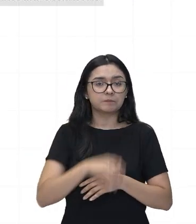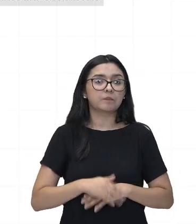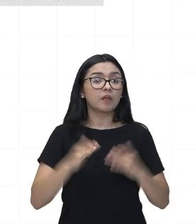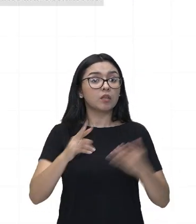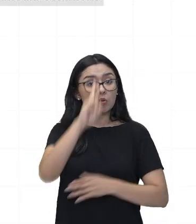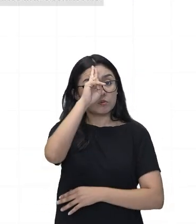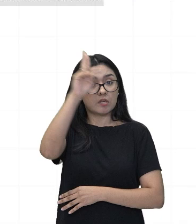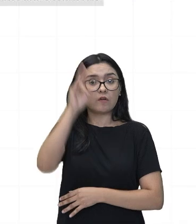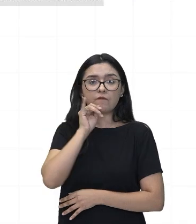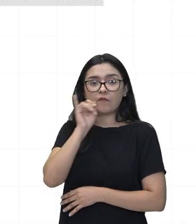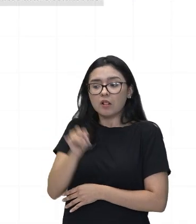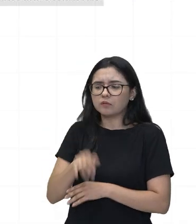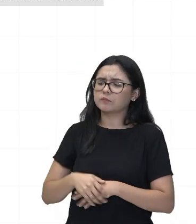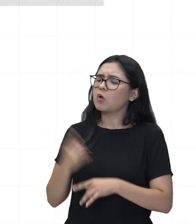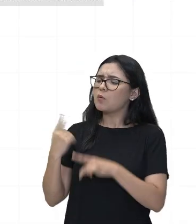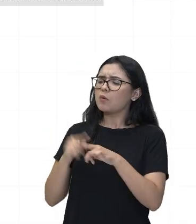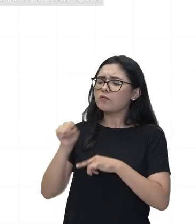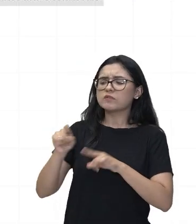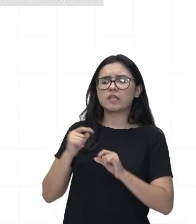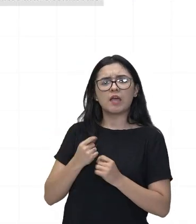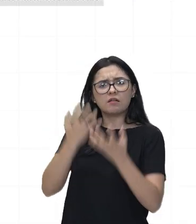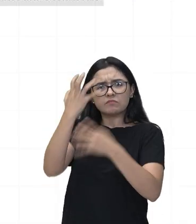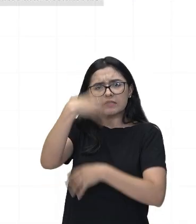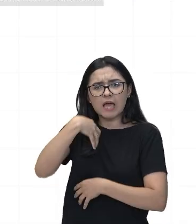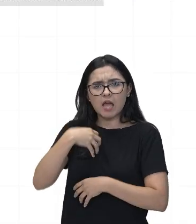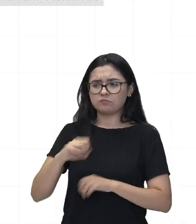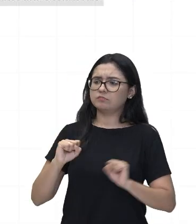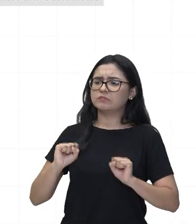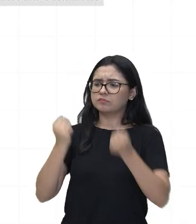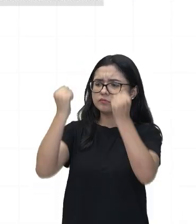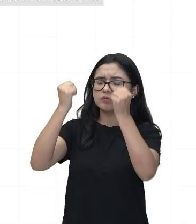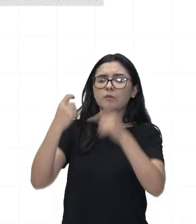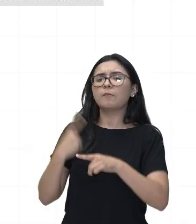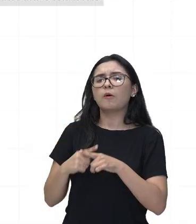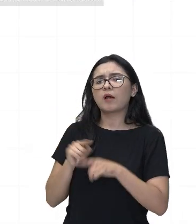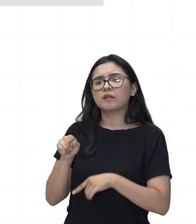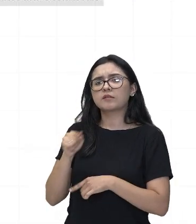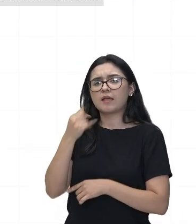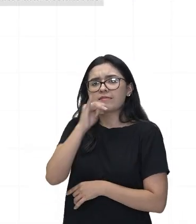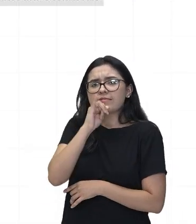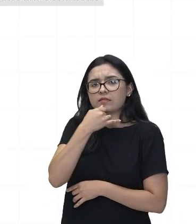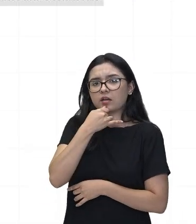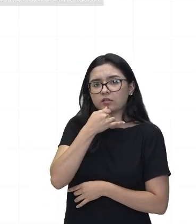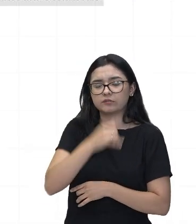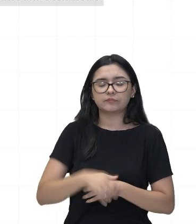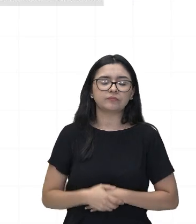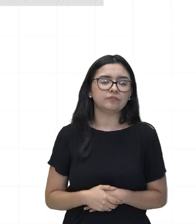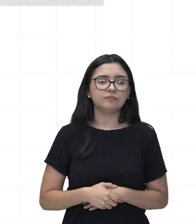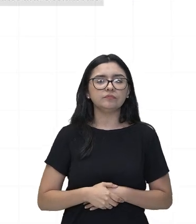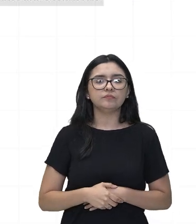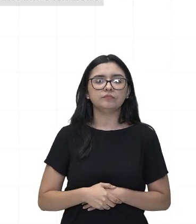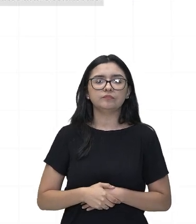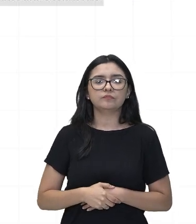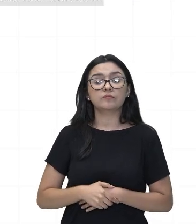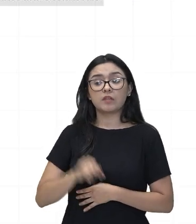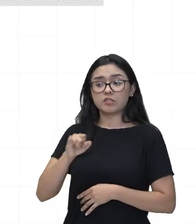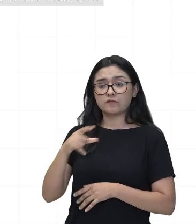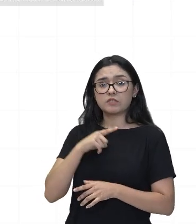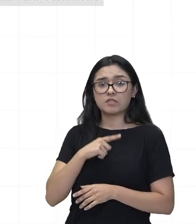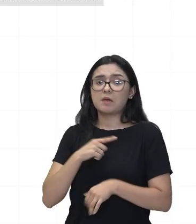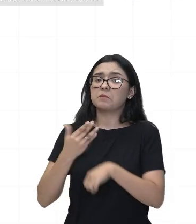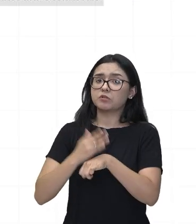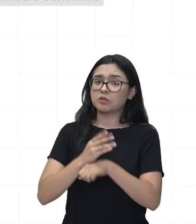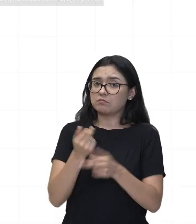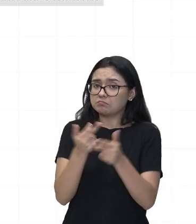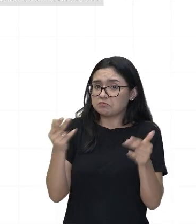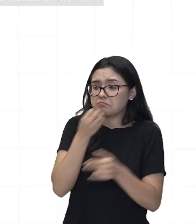Senhor disse-lhe: por que estás irado? E por que está abatido o teu semblante? Se praticares o bem,